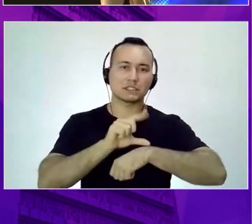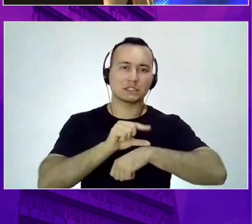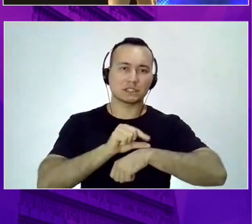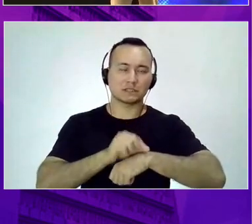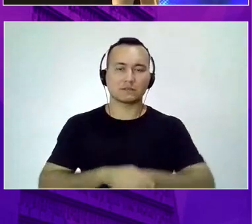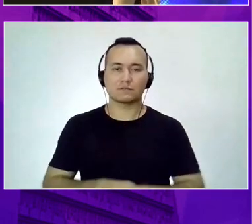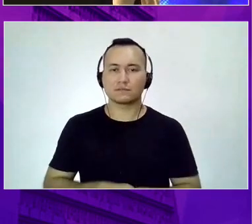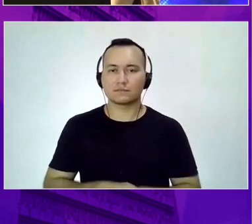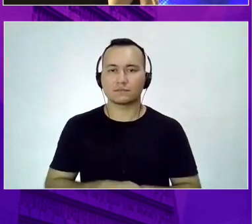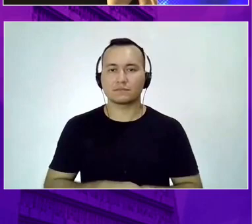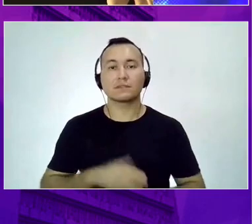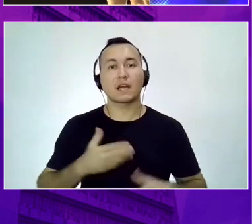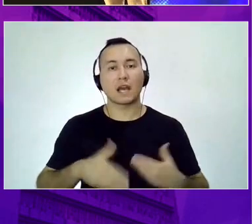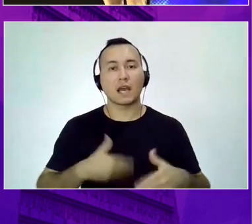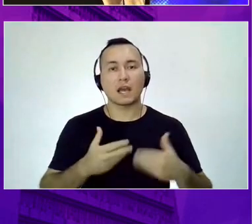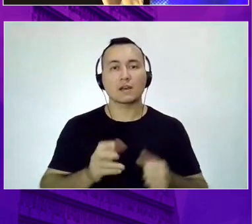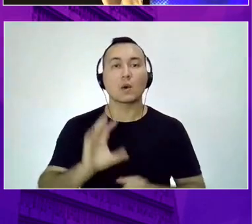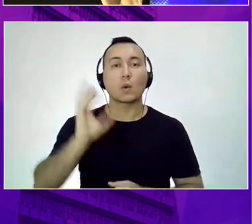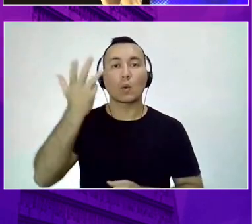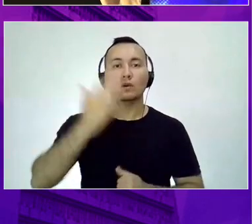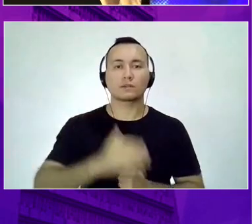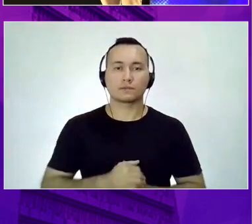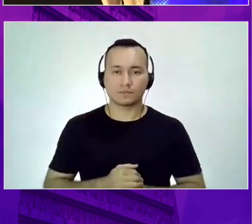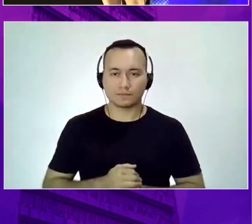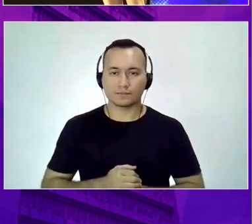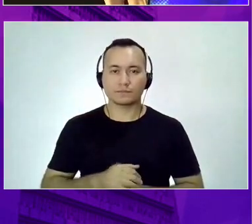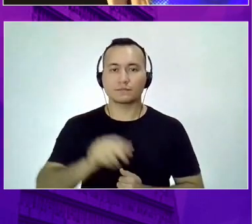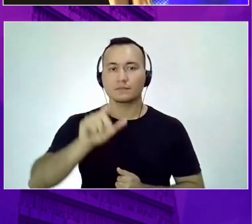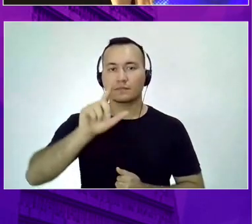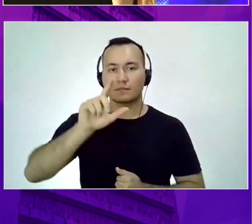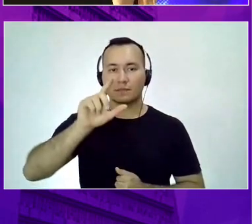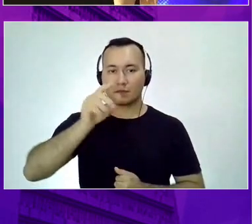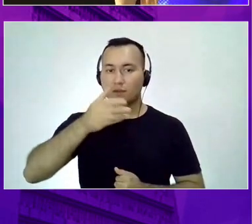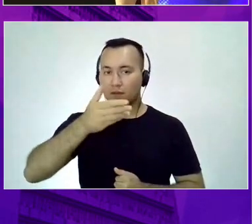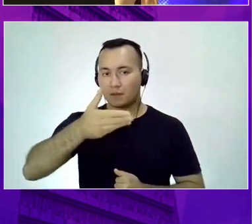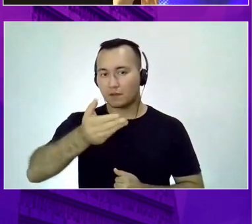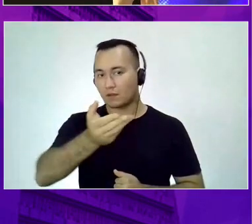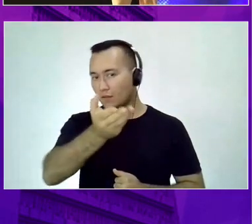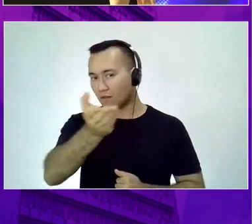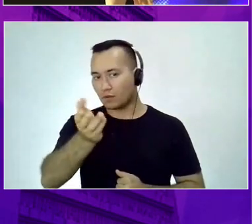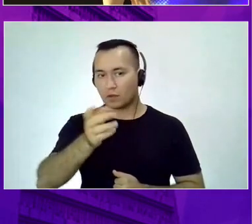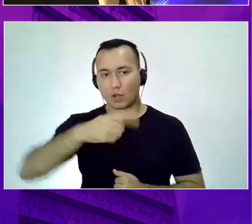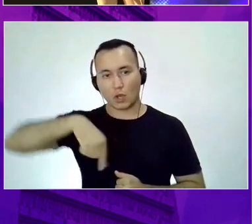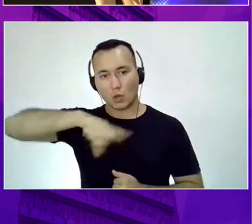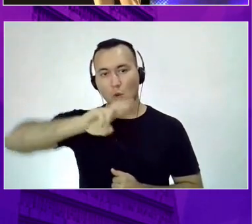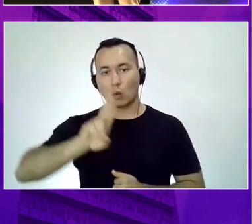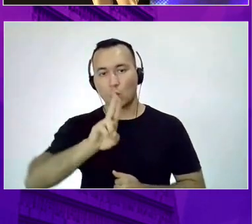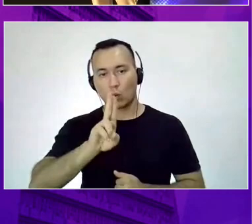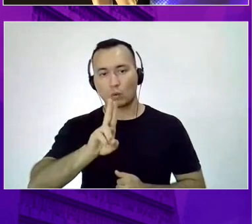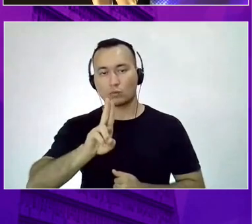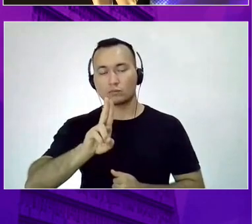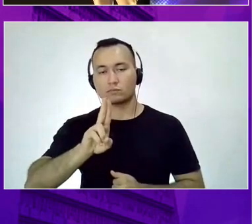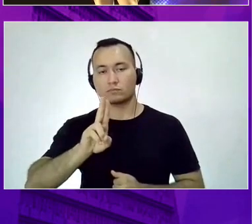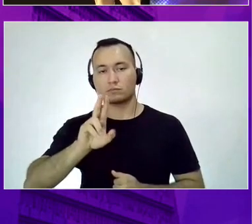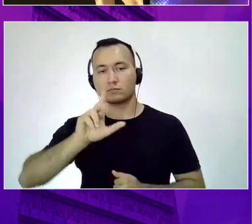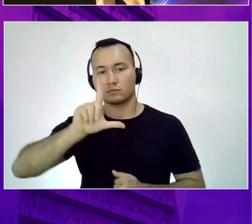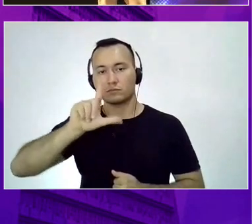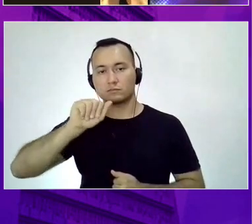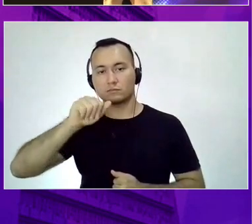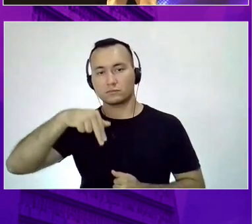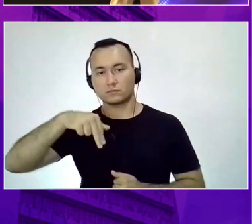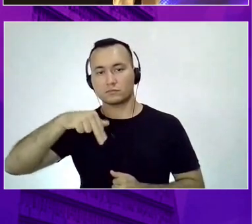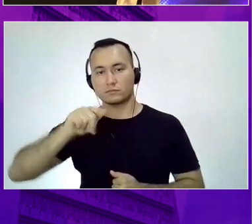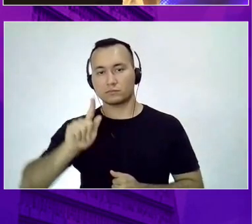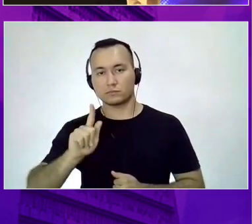gente acabou trabalhando muito mais com engenharia de prompt, ensinando o modelo a partir de prompts e testando a partir dos prompts que a